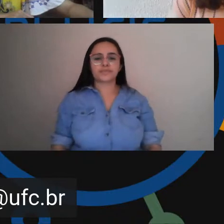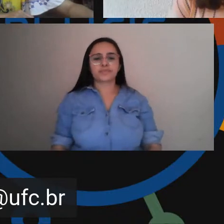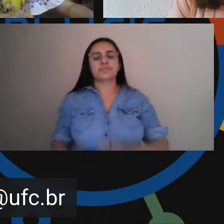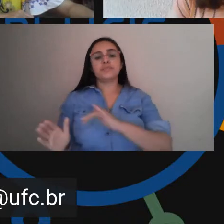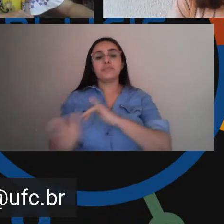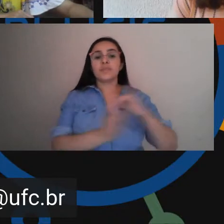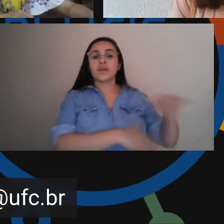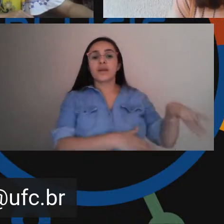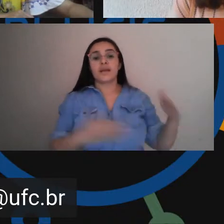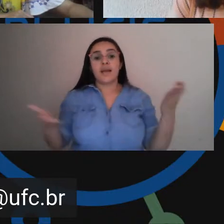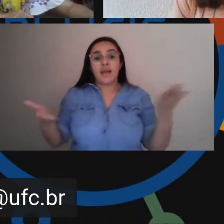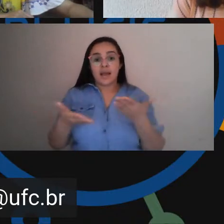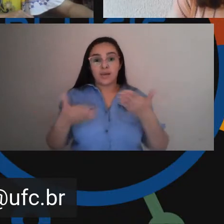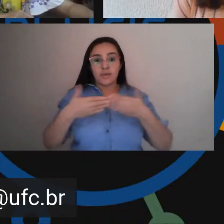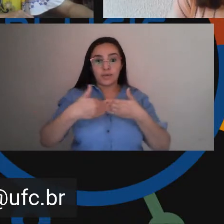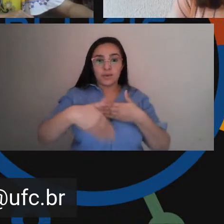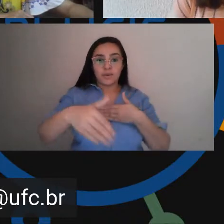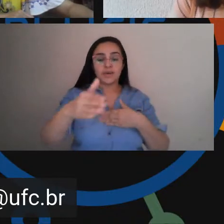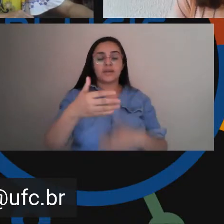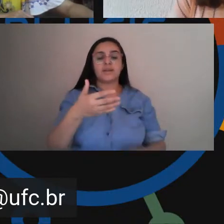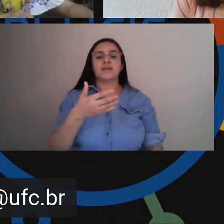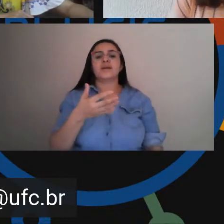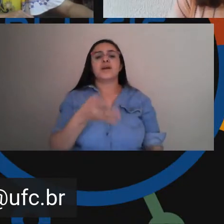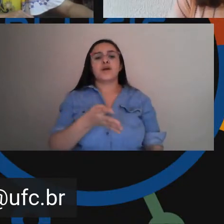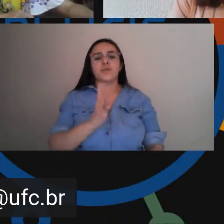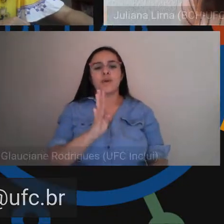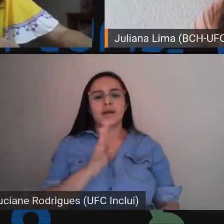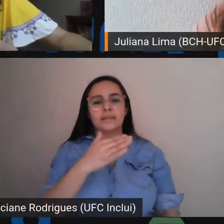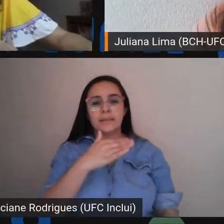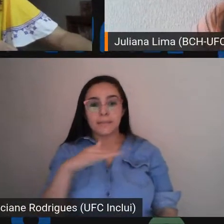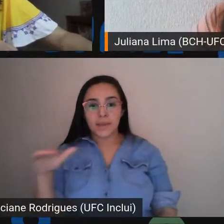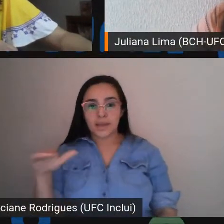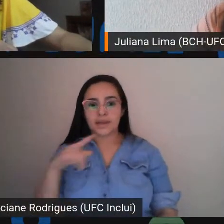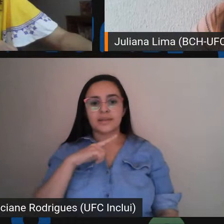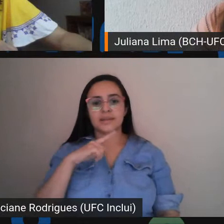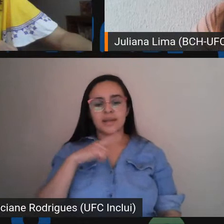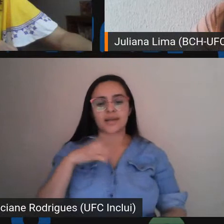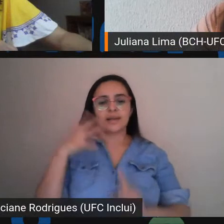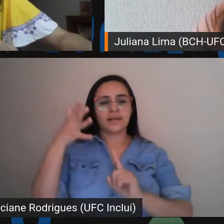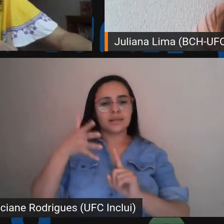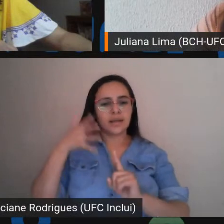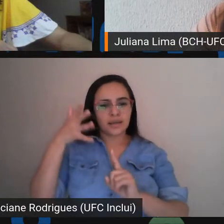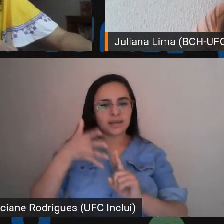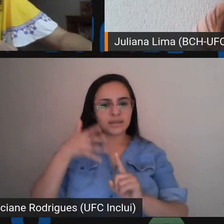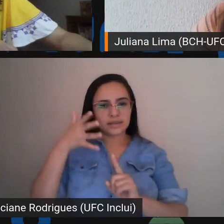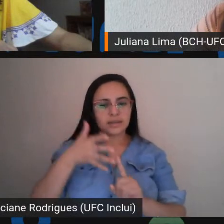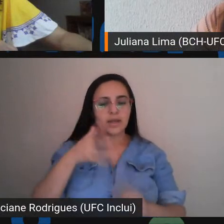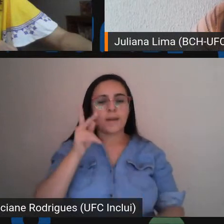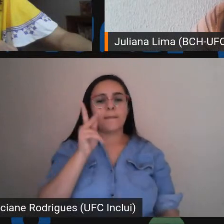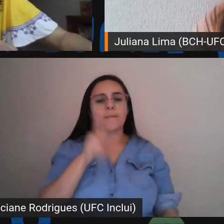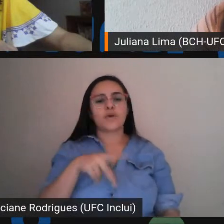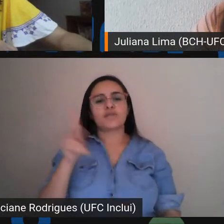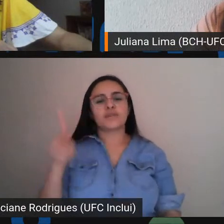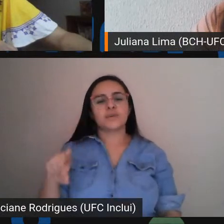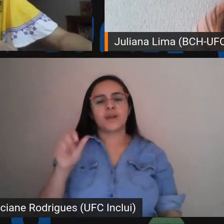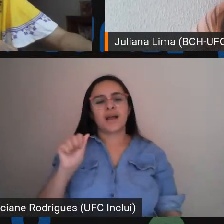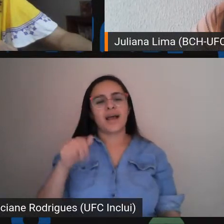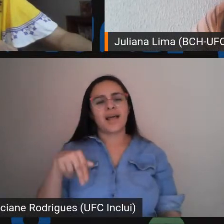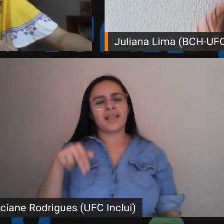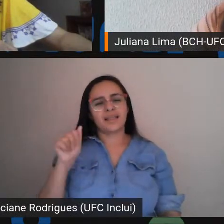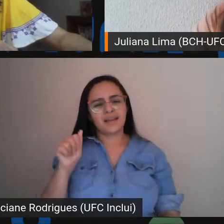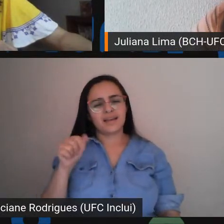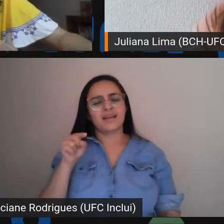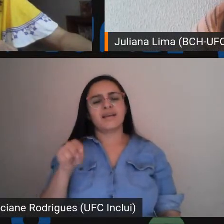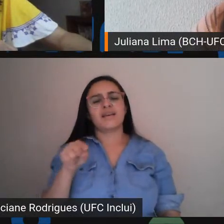vocês que logo mais, às 16h30, nós teremos a maravilhosa professora Diana Fortier, vai falar